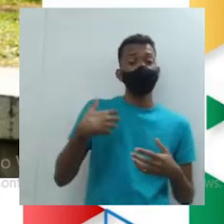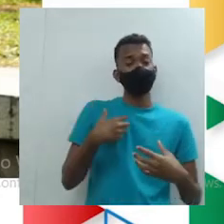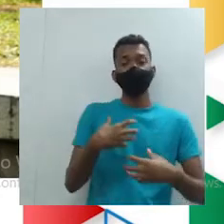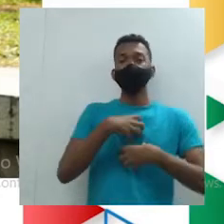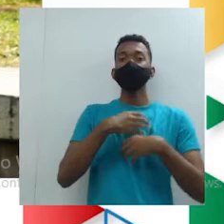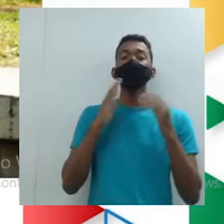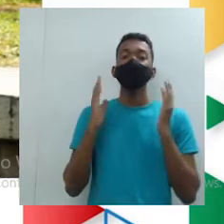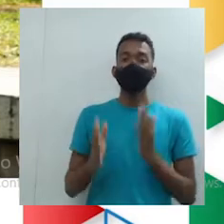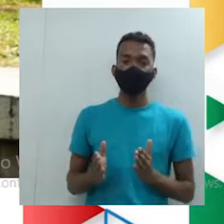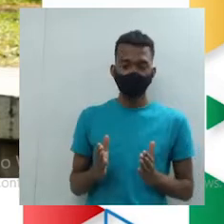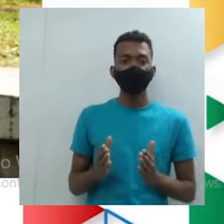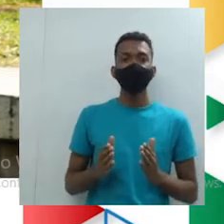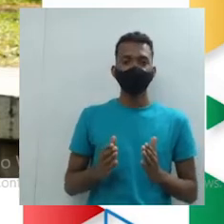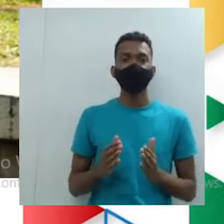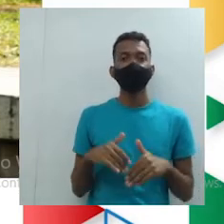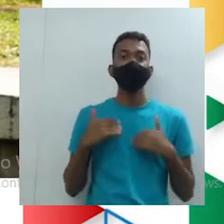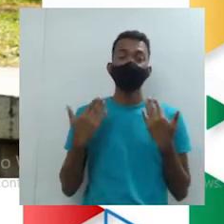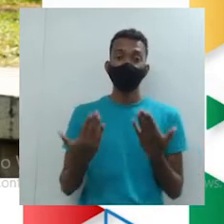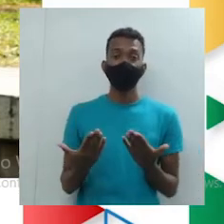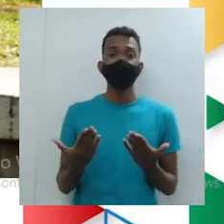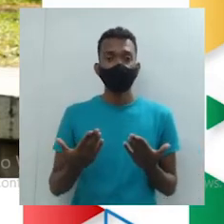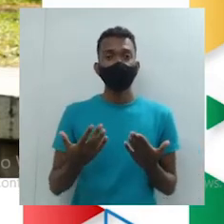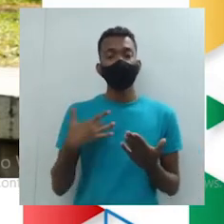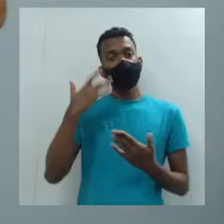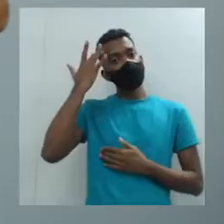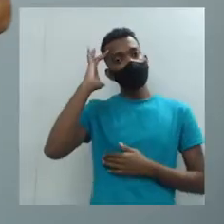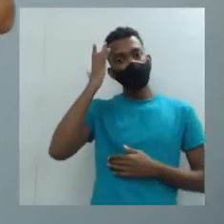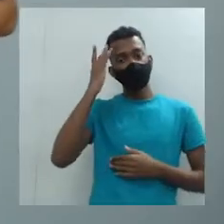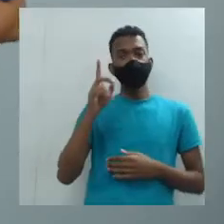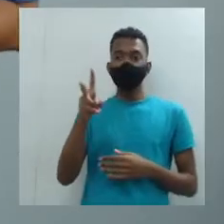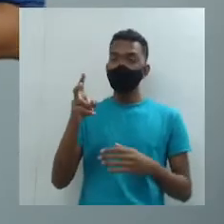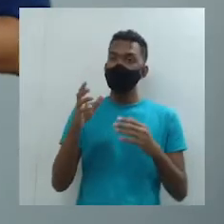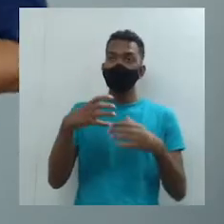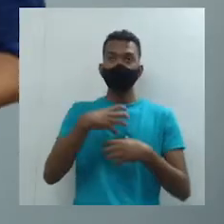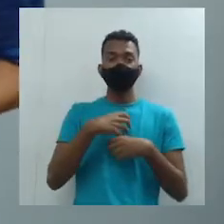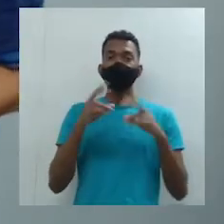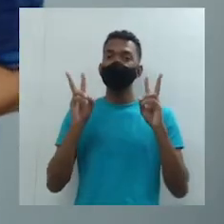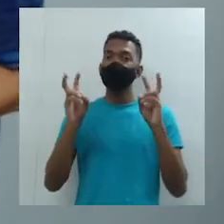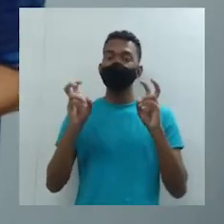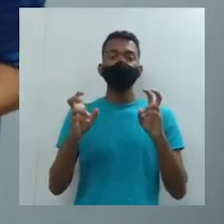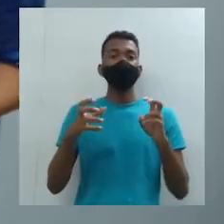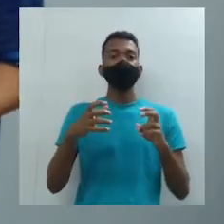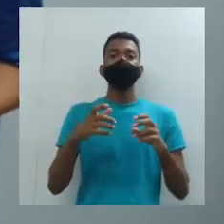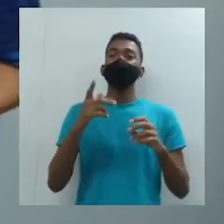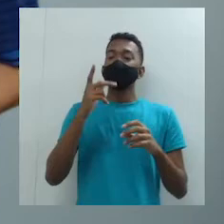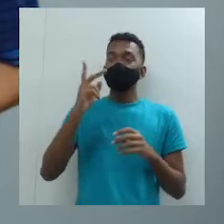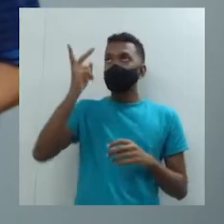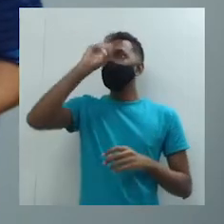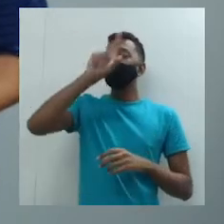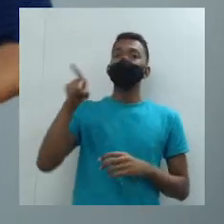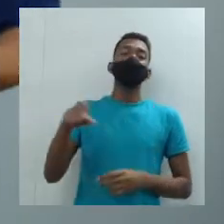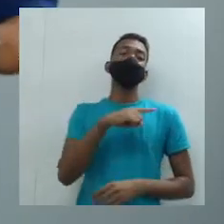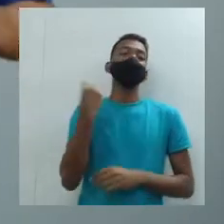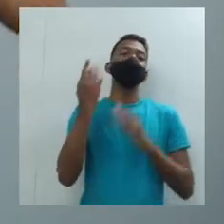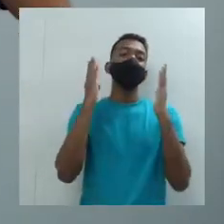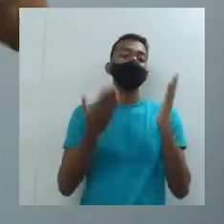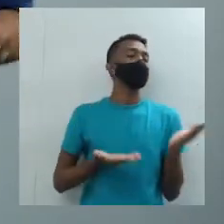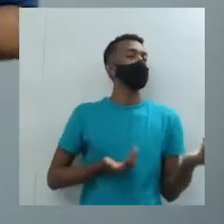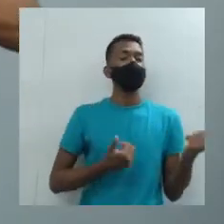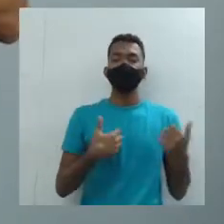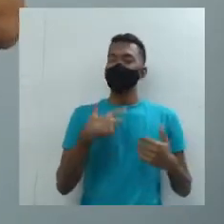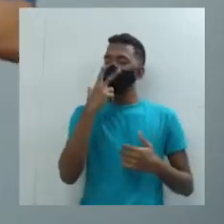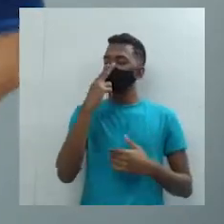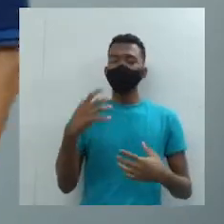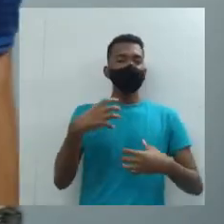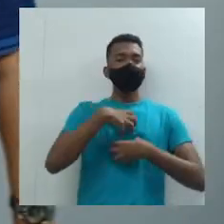toca, porque eu acho que o próprio fato de o senhor lembrar que ele morreu tão jovem, já me